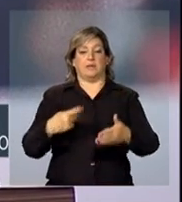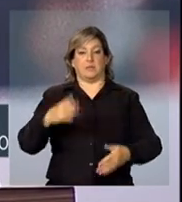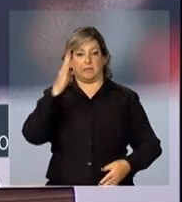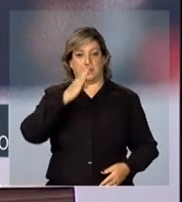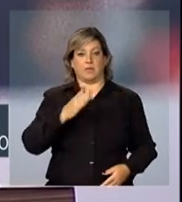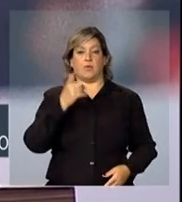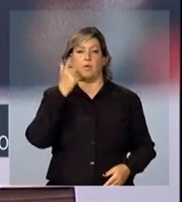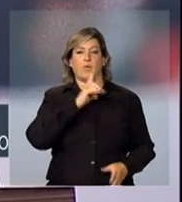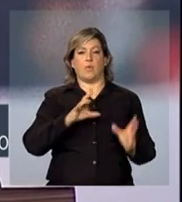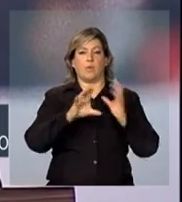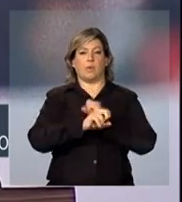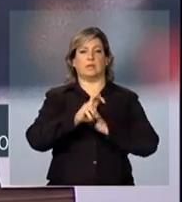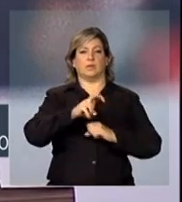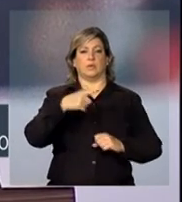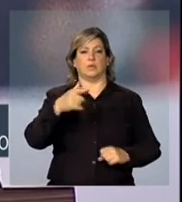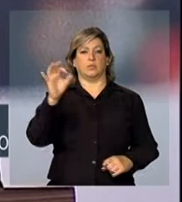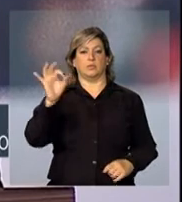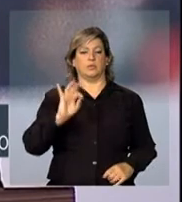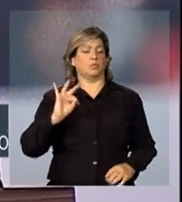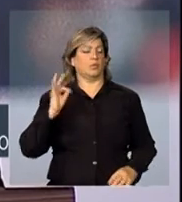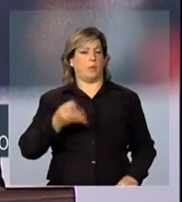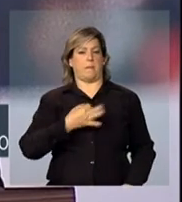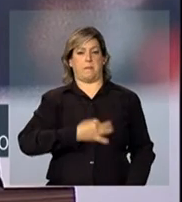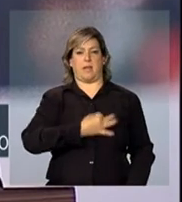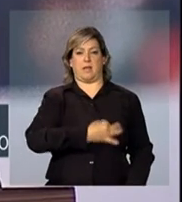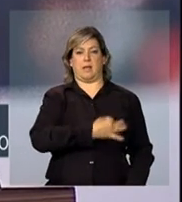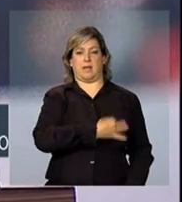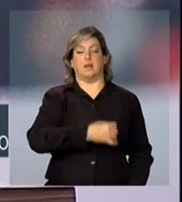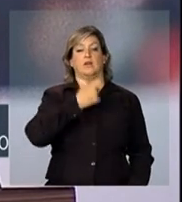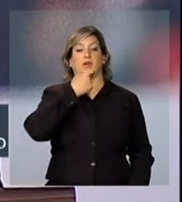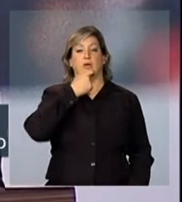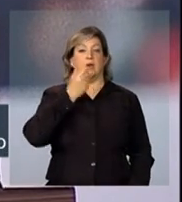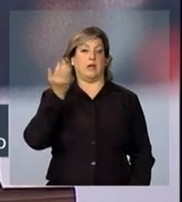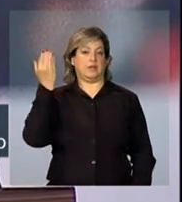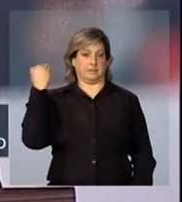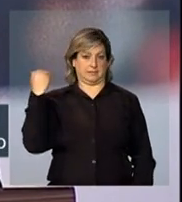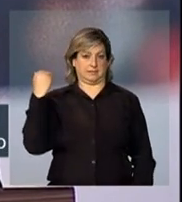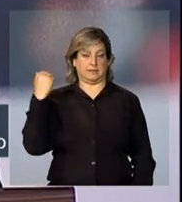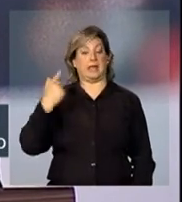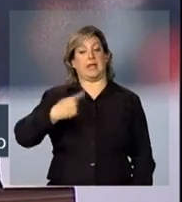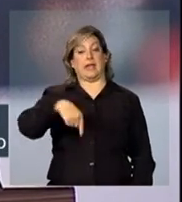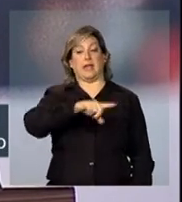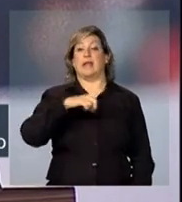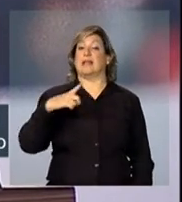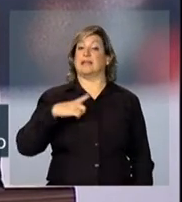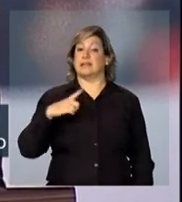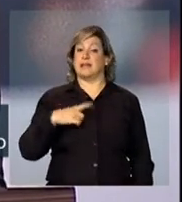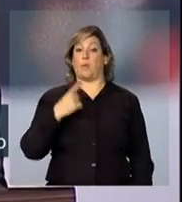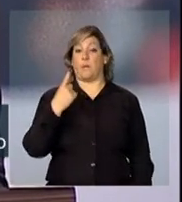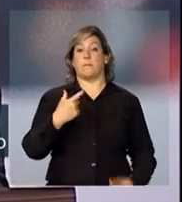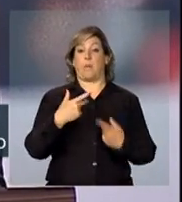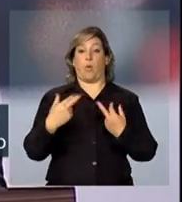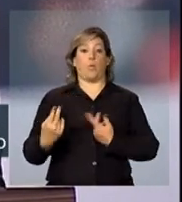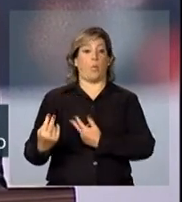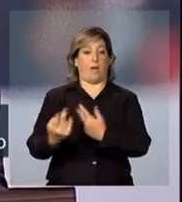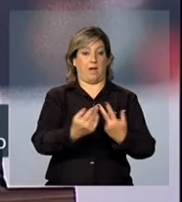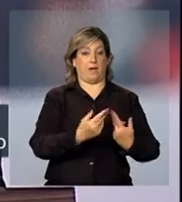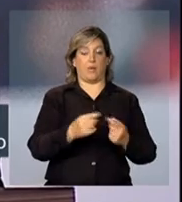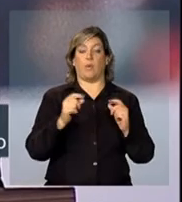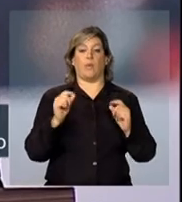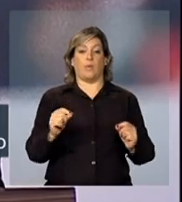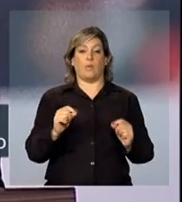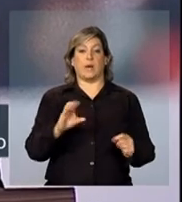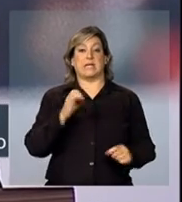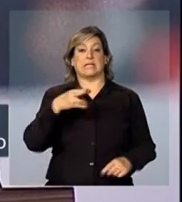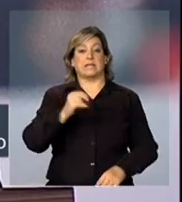52 por cento de todas as medalhas dos jogos de Londres e eles têm algo em comum que é